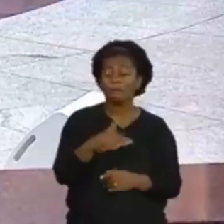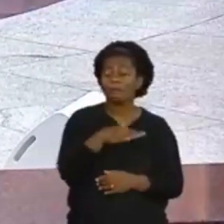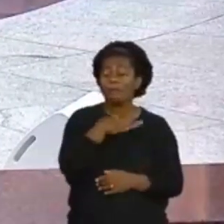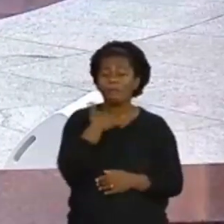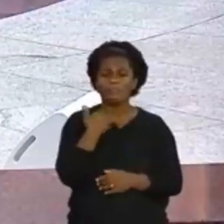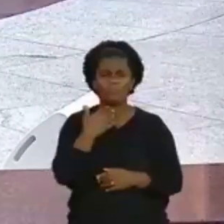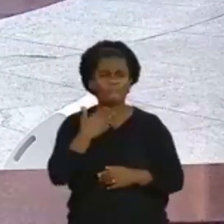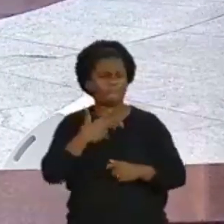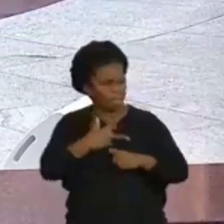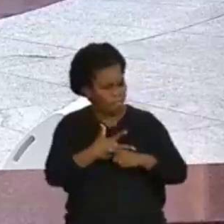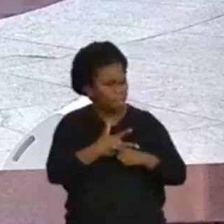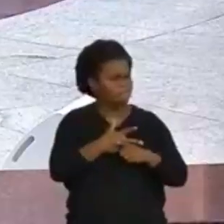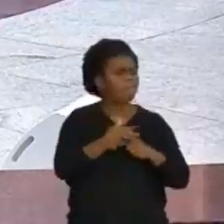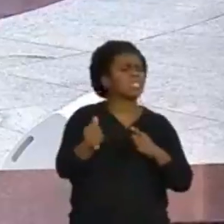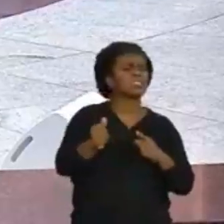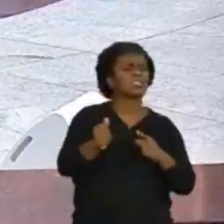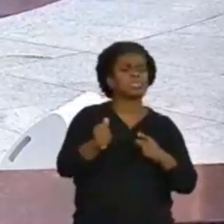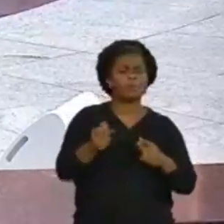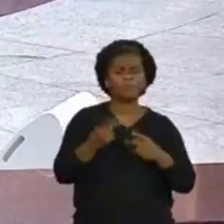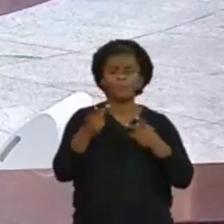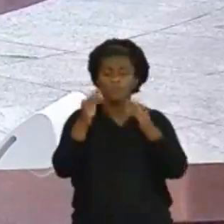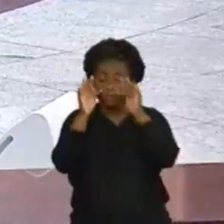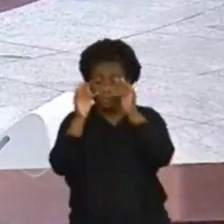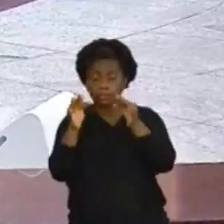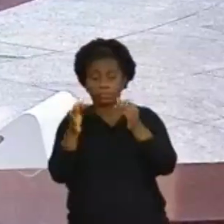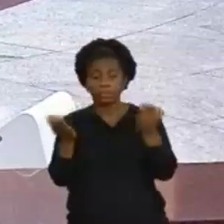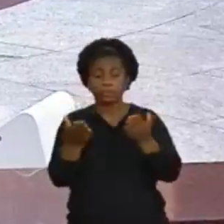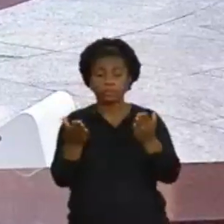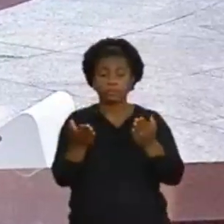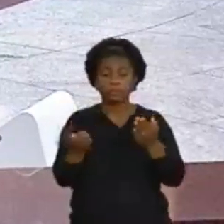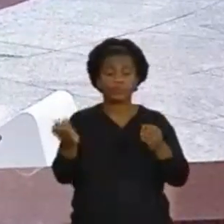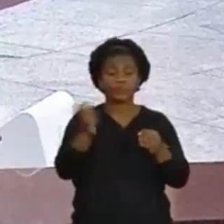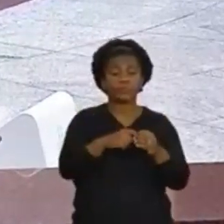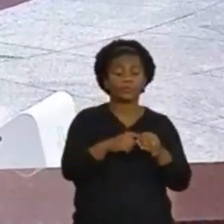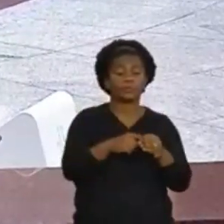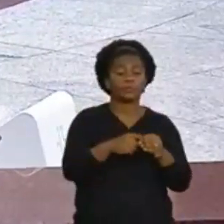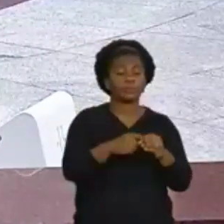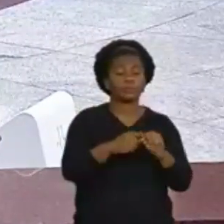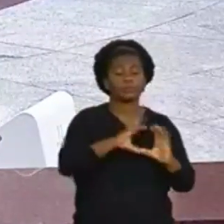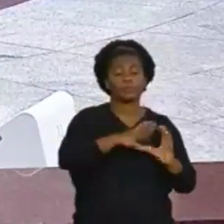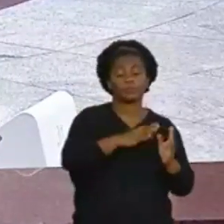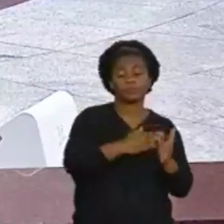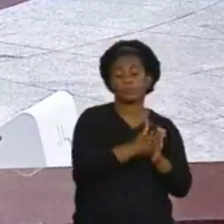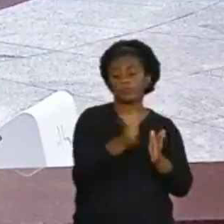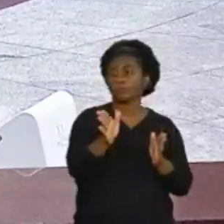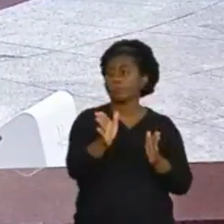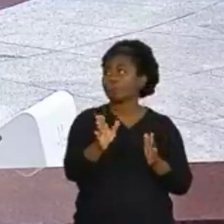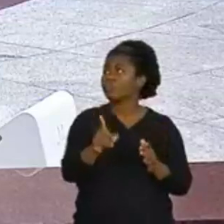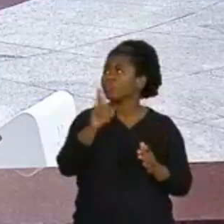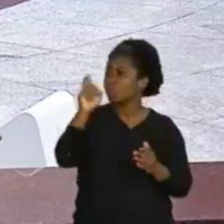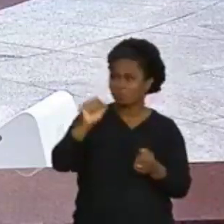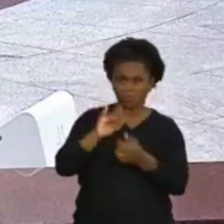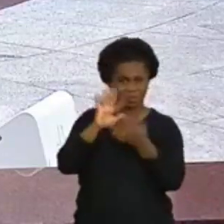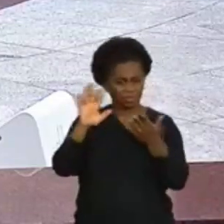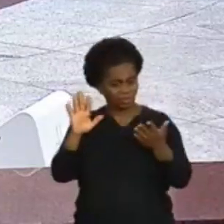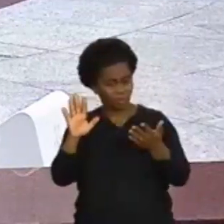venceu, arrebentou, deu testemunho e hoje voltou para o mundo. Deus não foi glorificado, sim ou